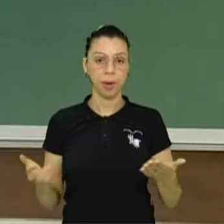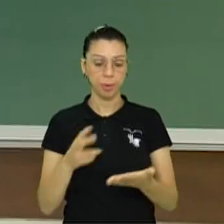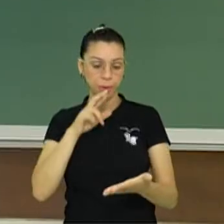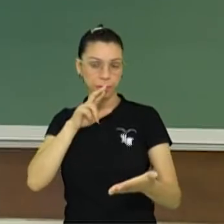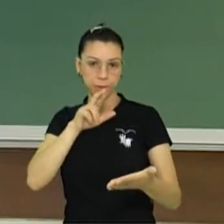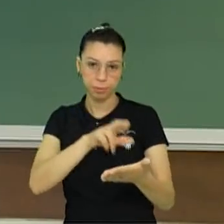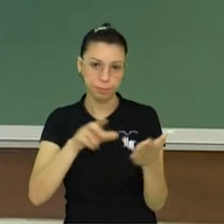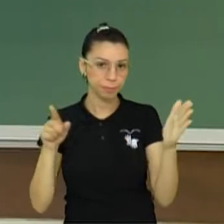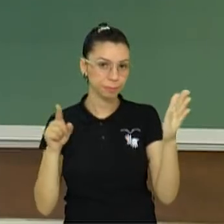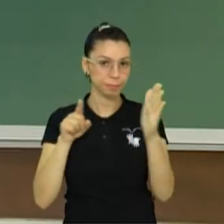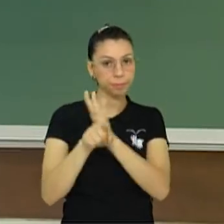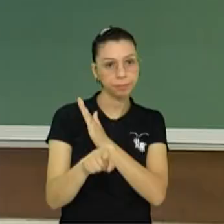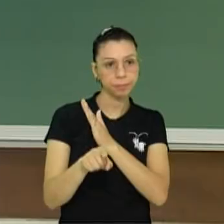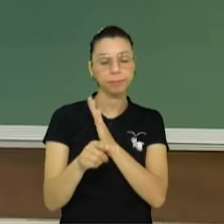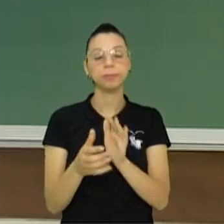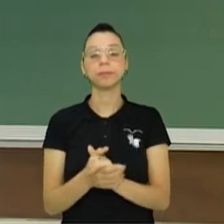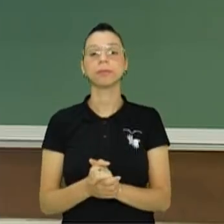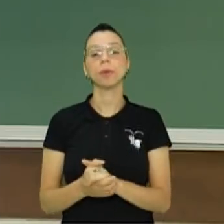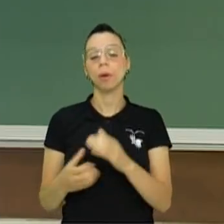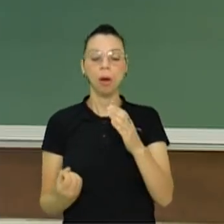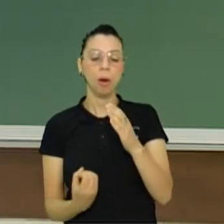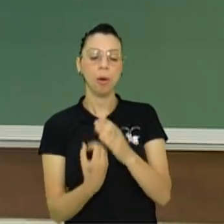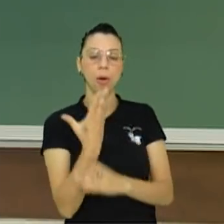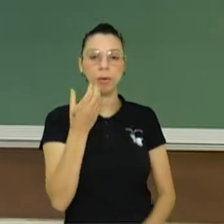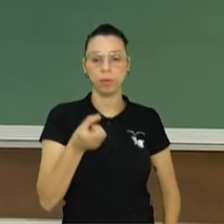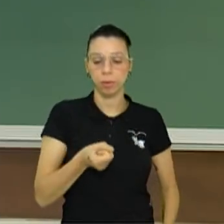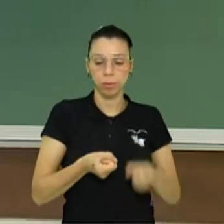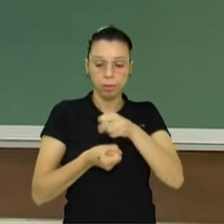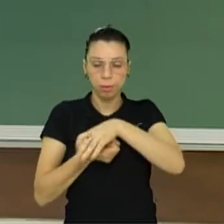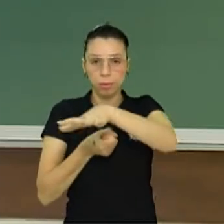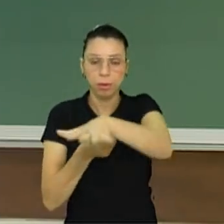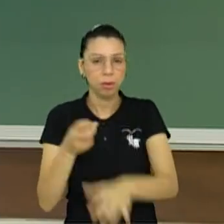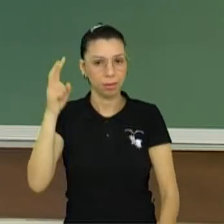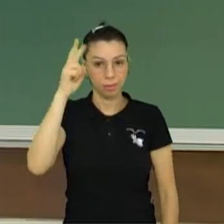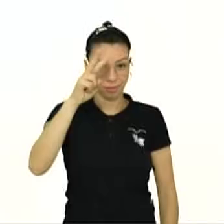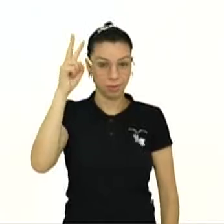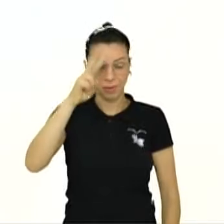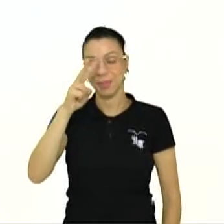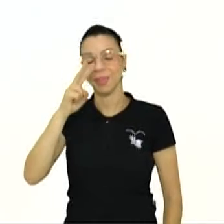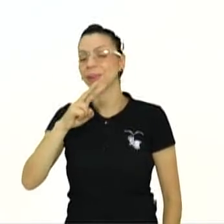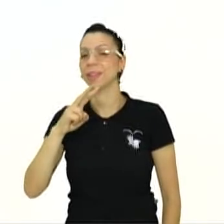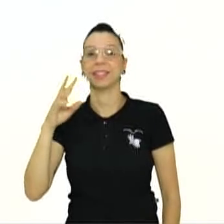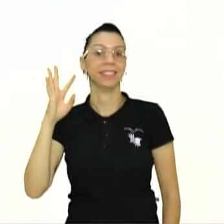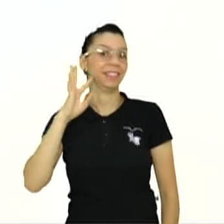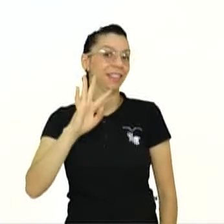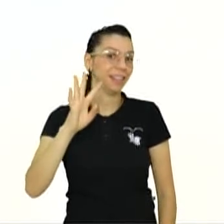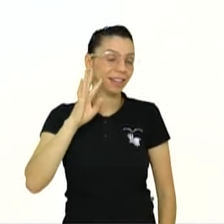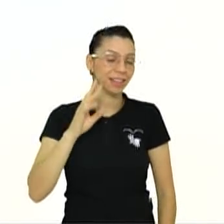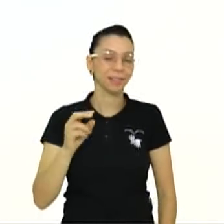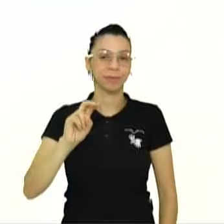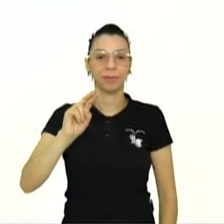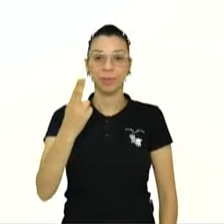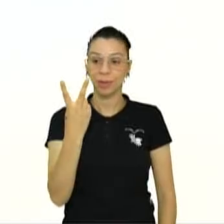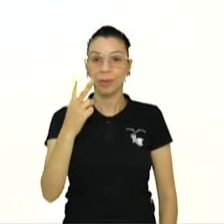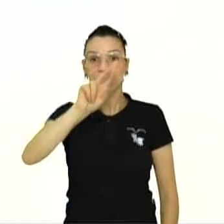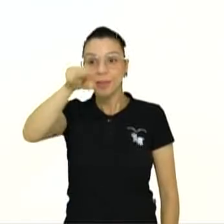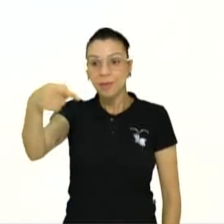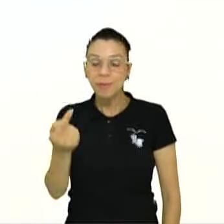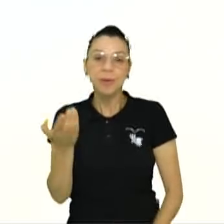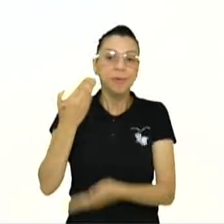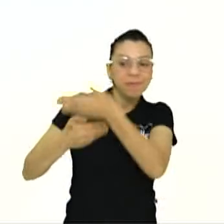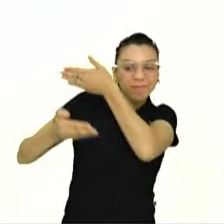Respondendo a um quiz. A origem das lanternas tem uma história fascinante, com mais de 2000 anos.